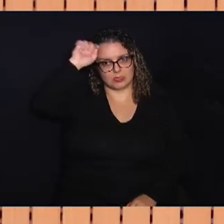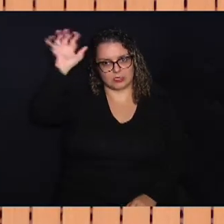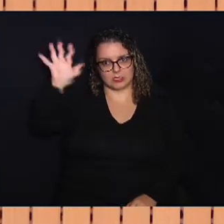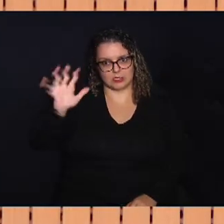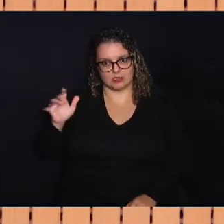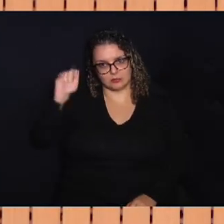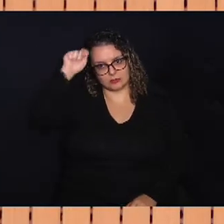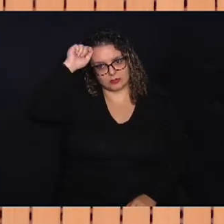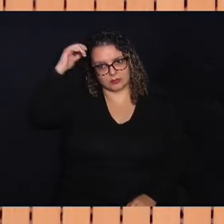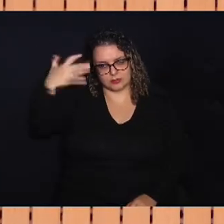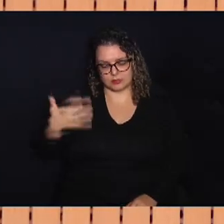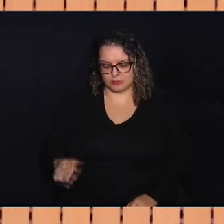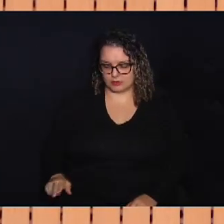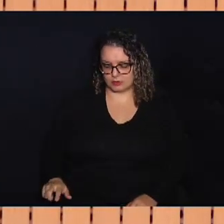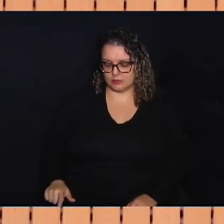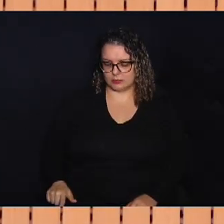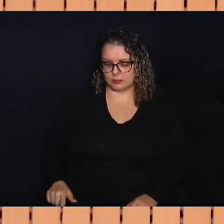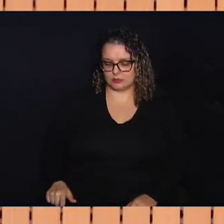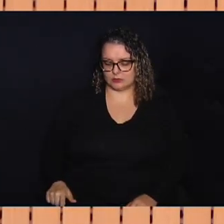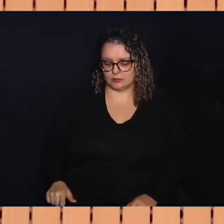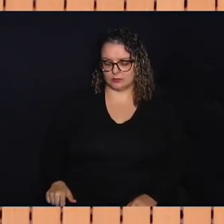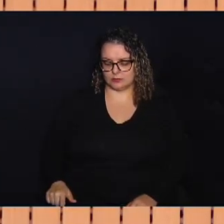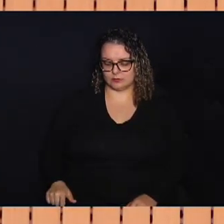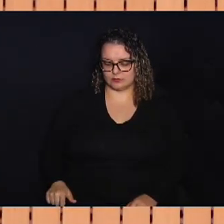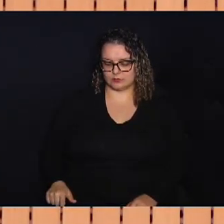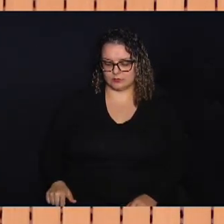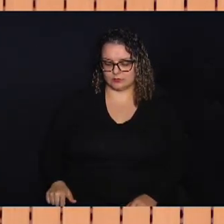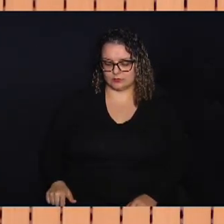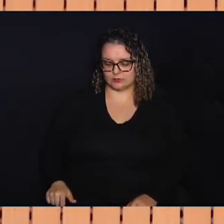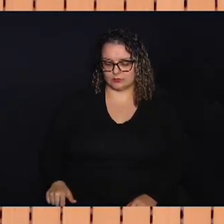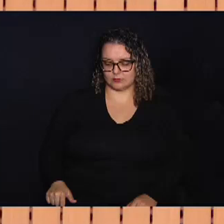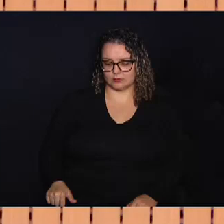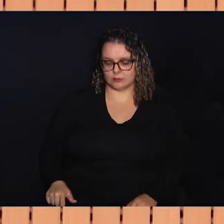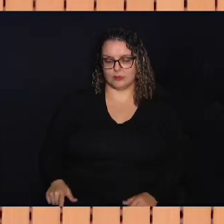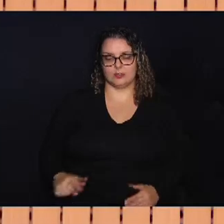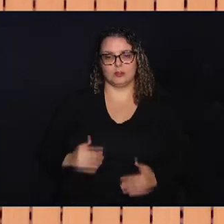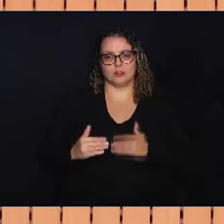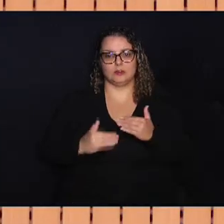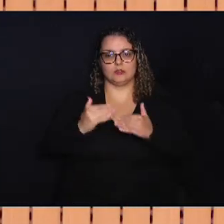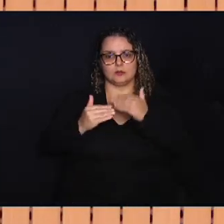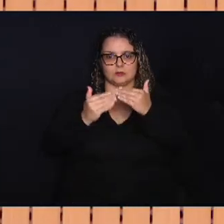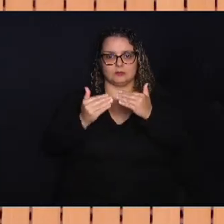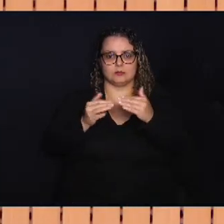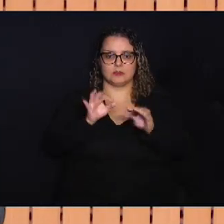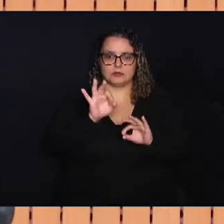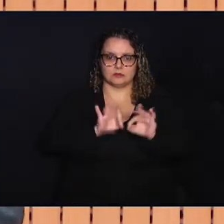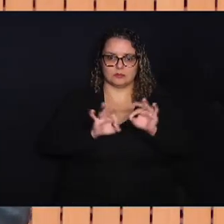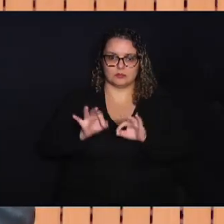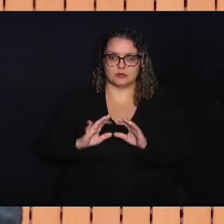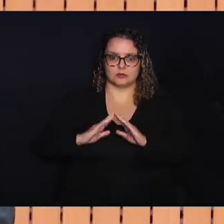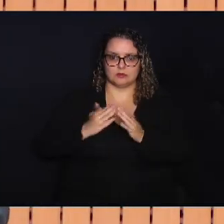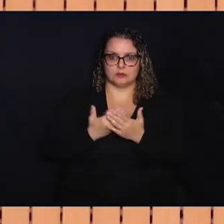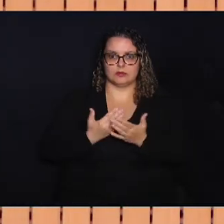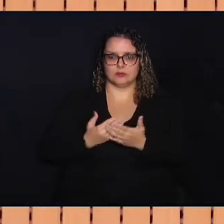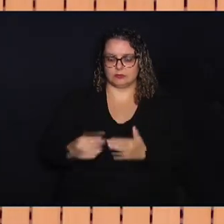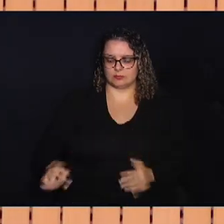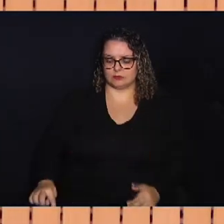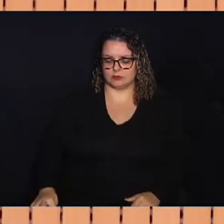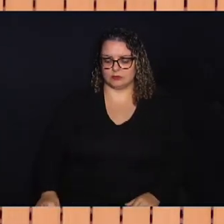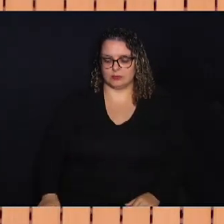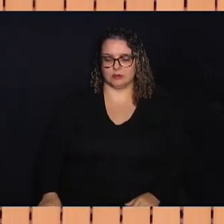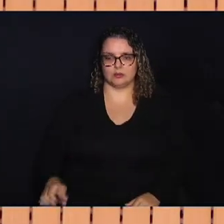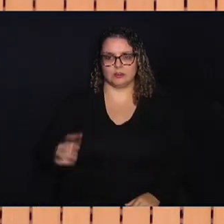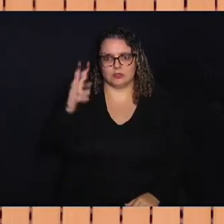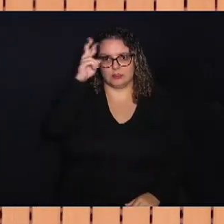no currículo. E tanto no desenvolvimento desse projeto na escola, como tendo sido relator